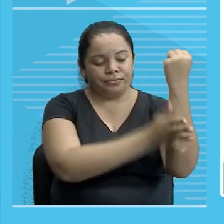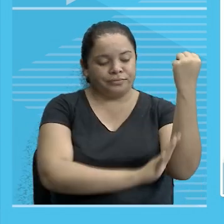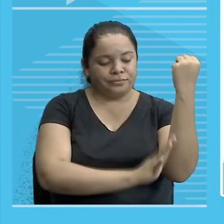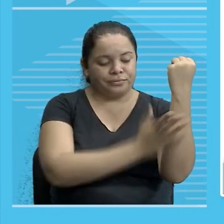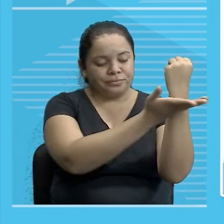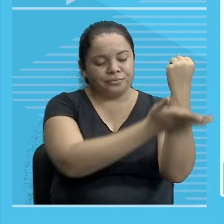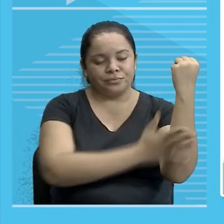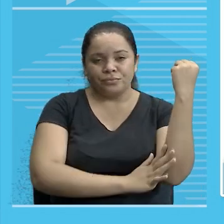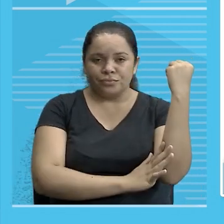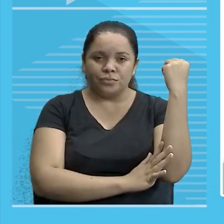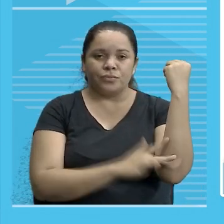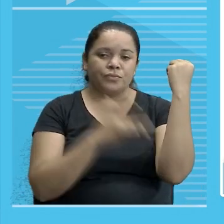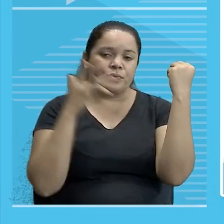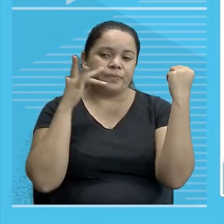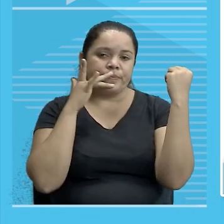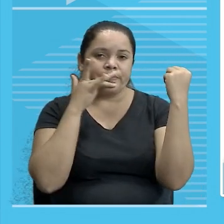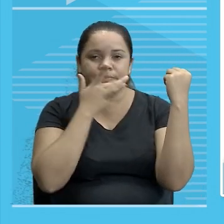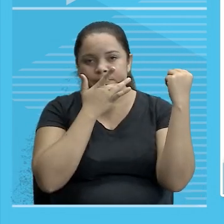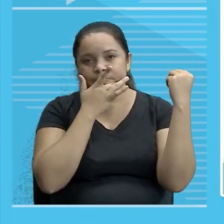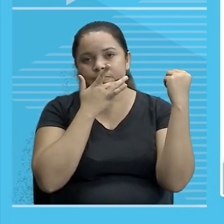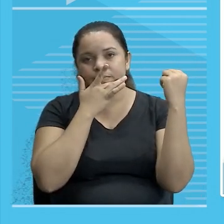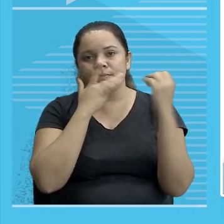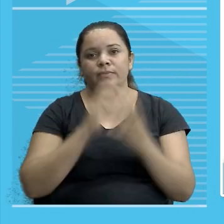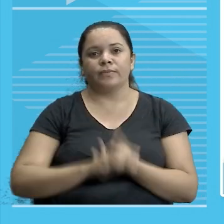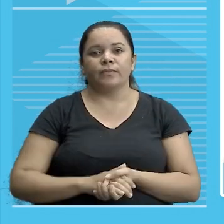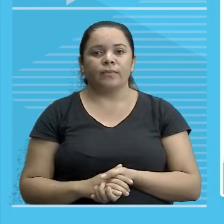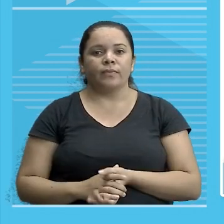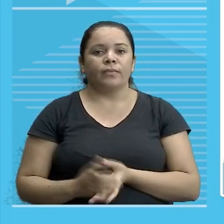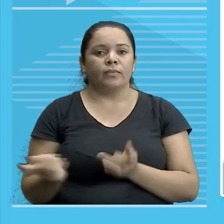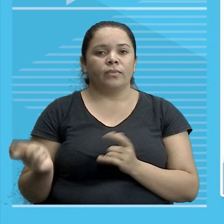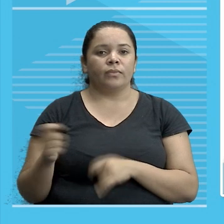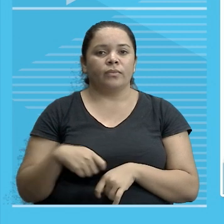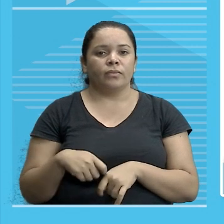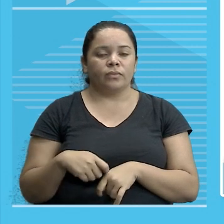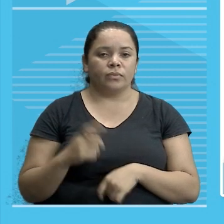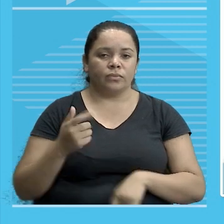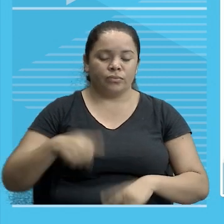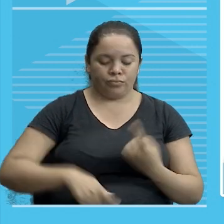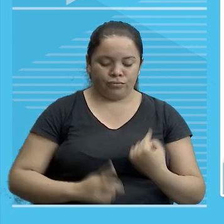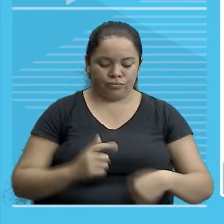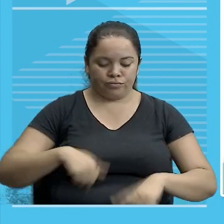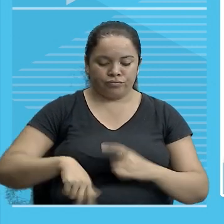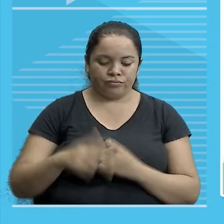ela só pode ser absorvida, seus nutrientes, quando